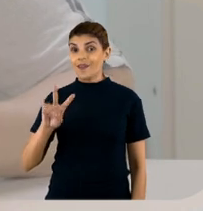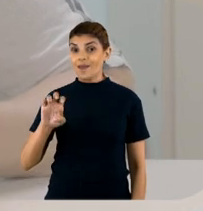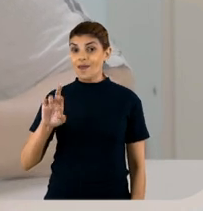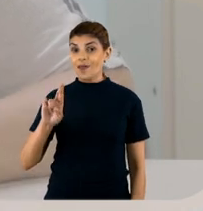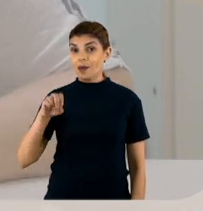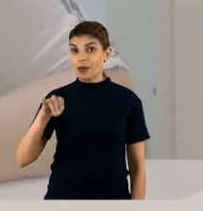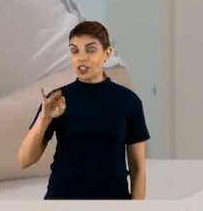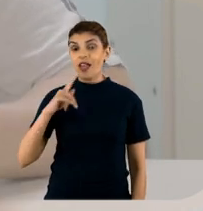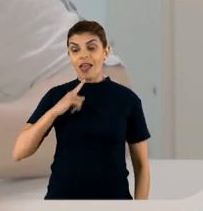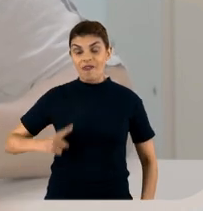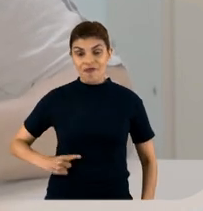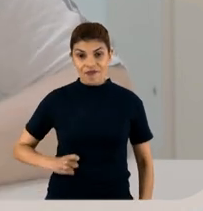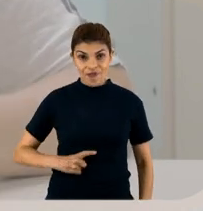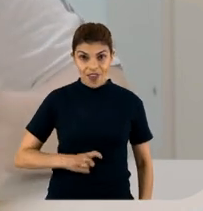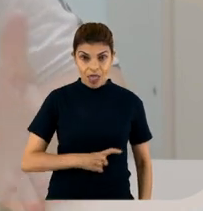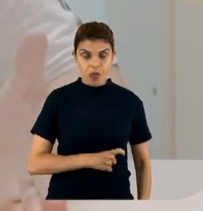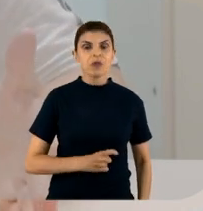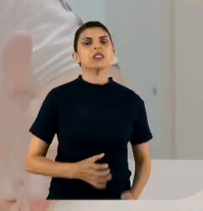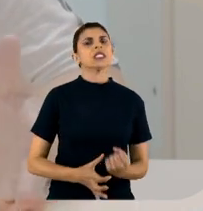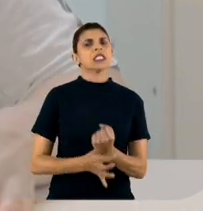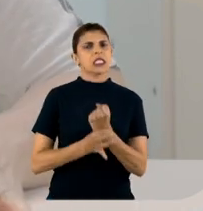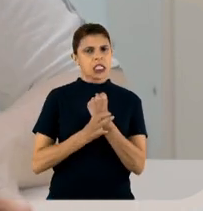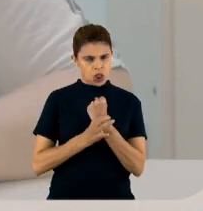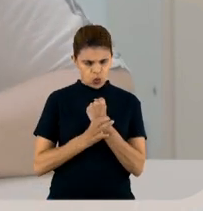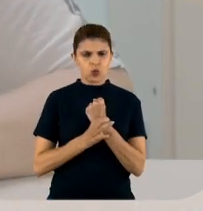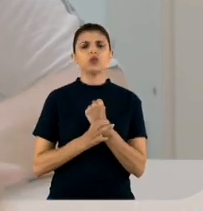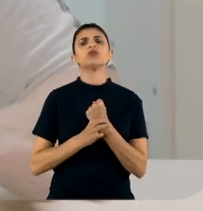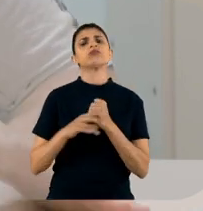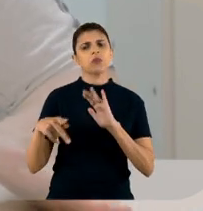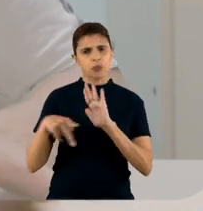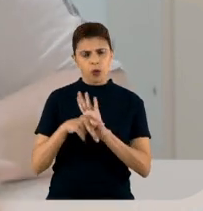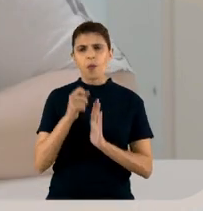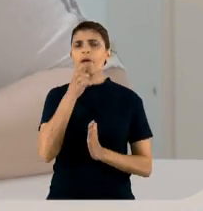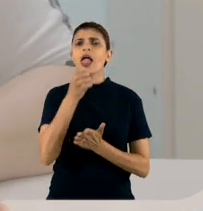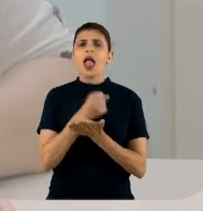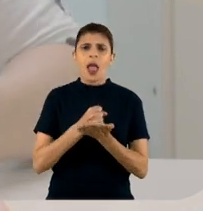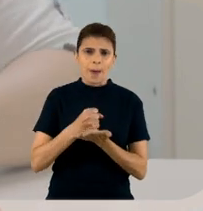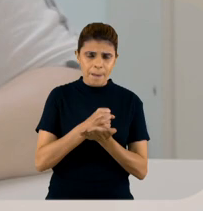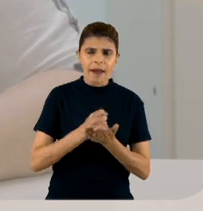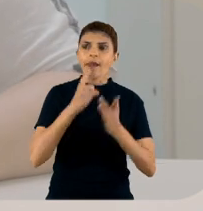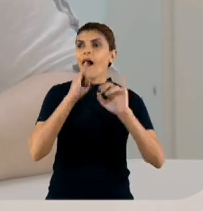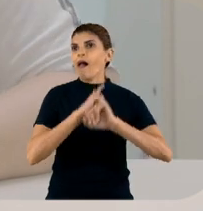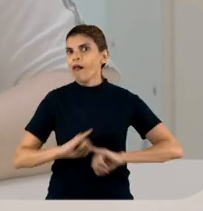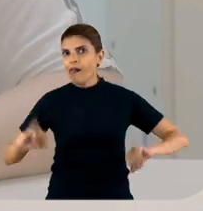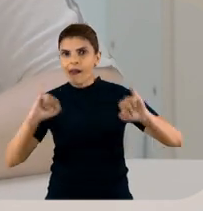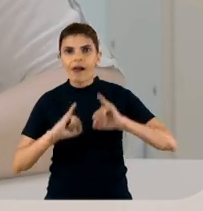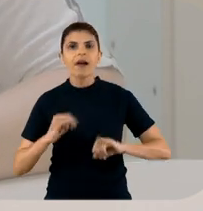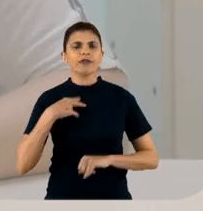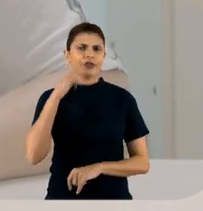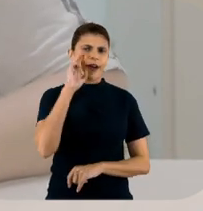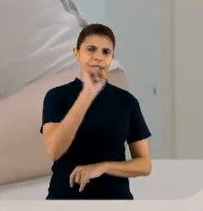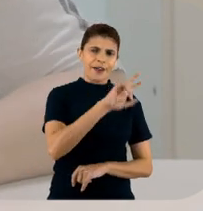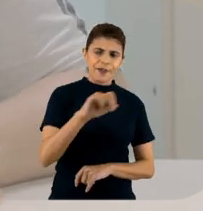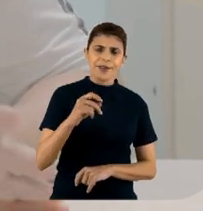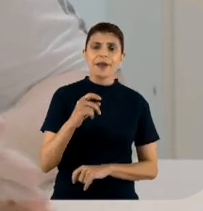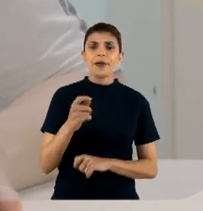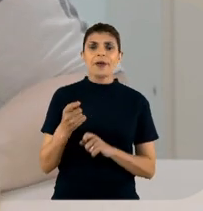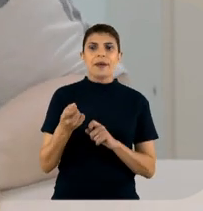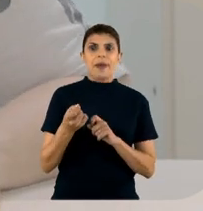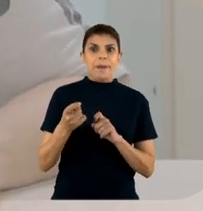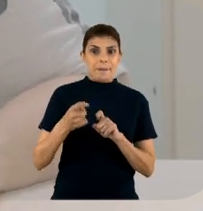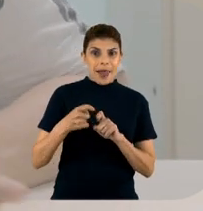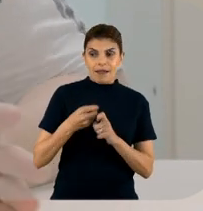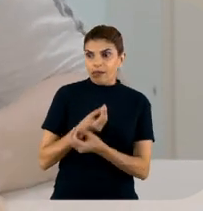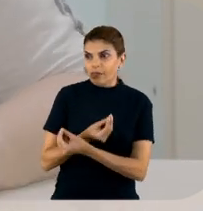remédio que é usado para tratar verme bastante seguro é uma das coisas que tem saído também na mídia Eu já vi médico dando